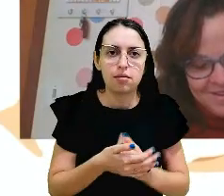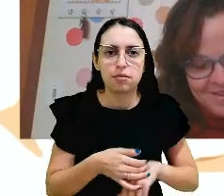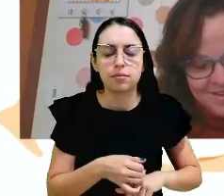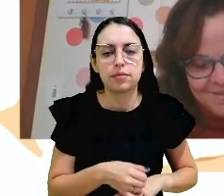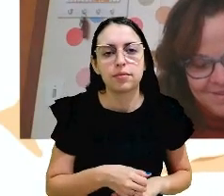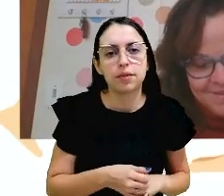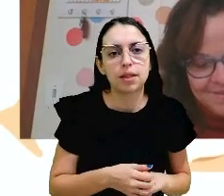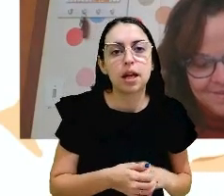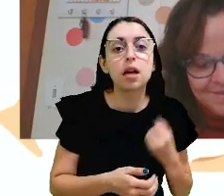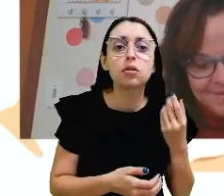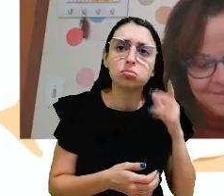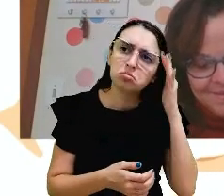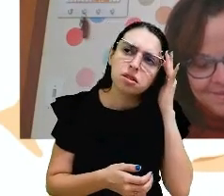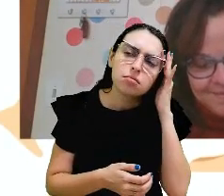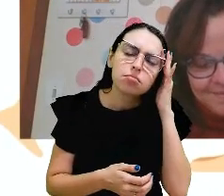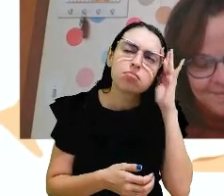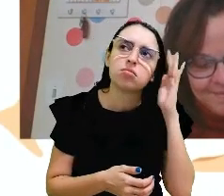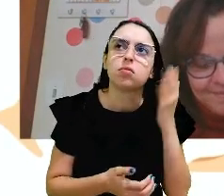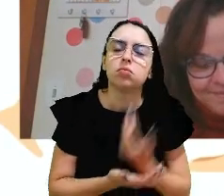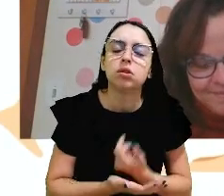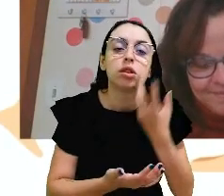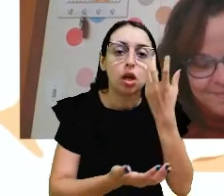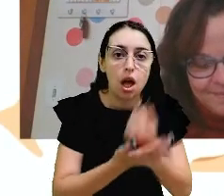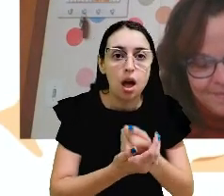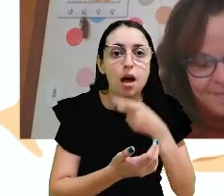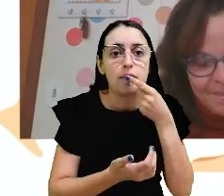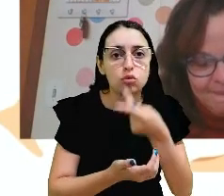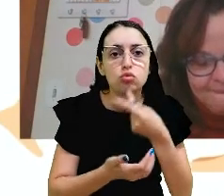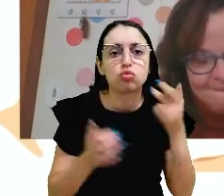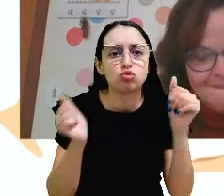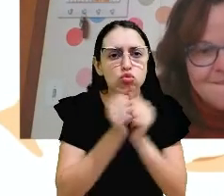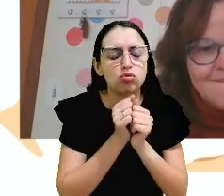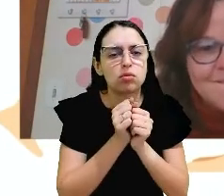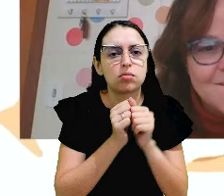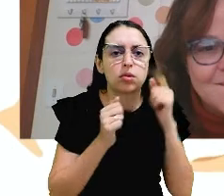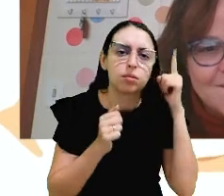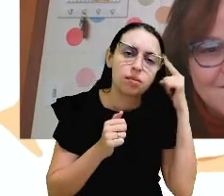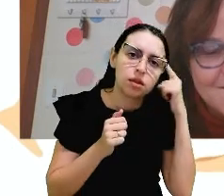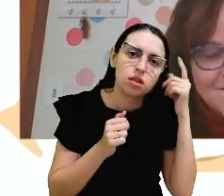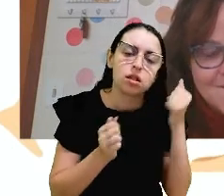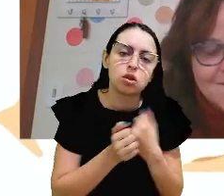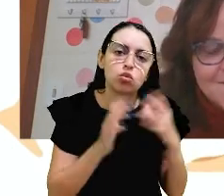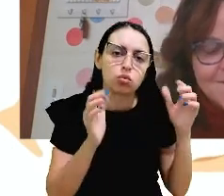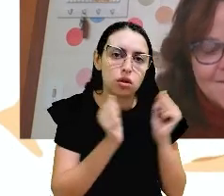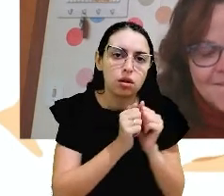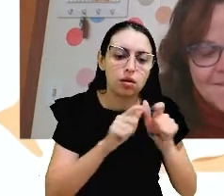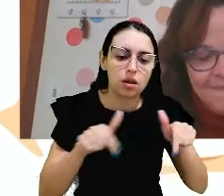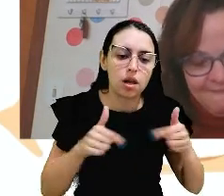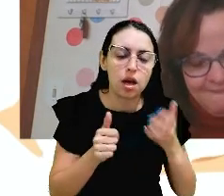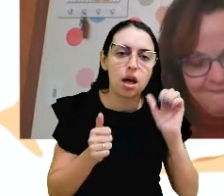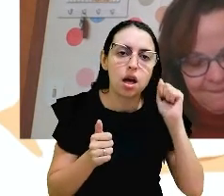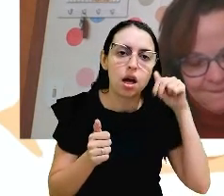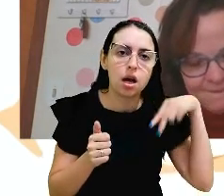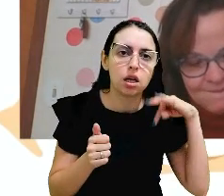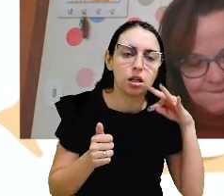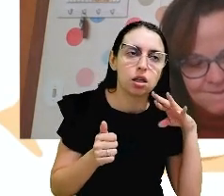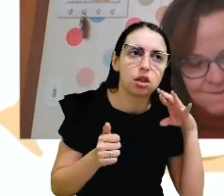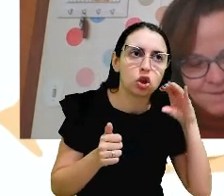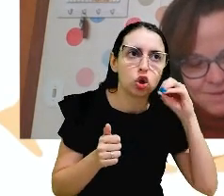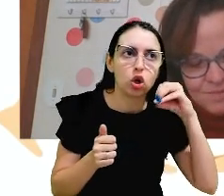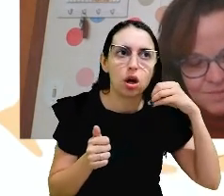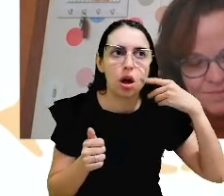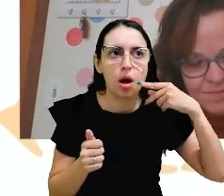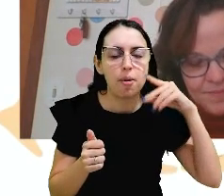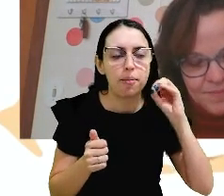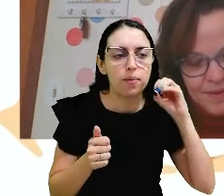que a minha fala traga contribuições para o campo de vocês, né? Eu sou do campo da antropologia, das ciências sociais,